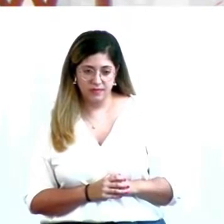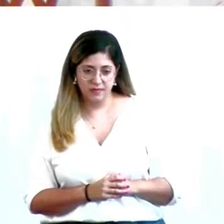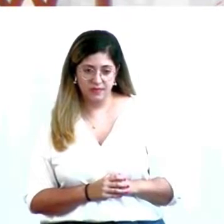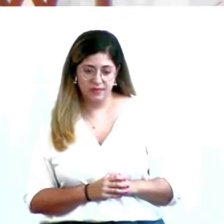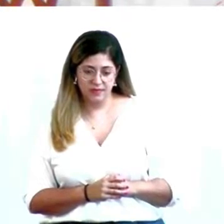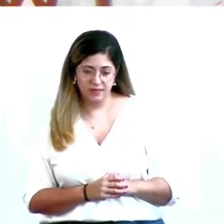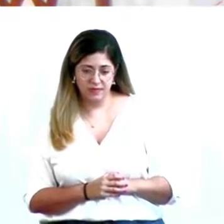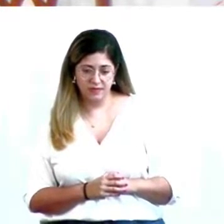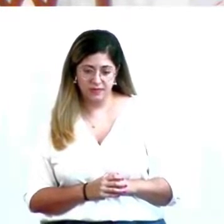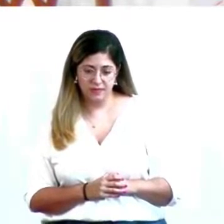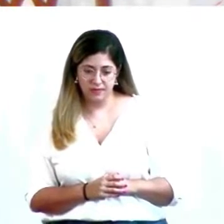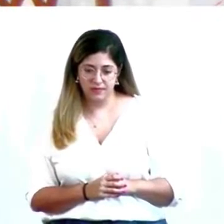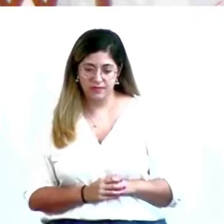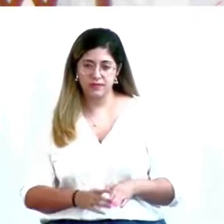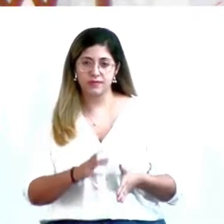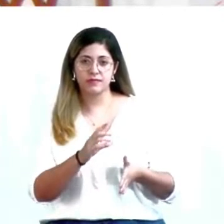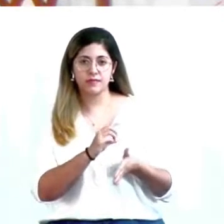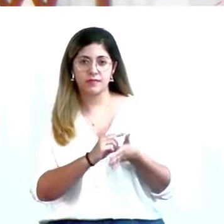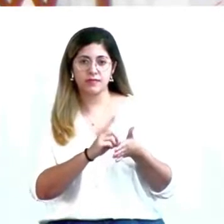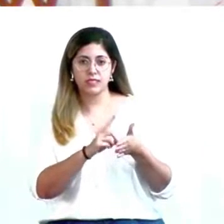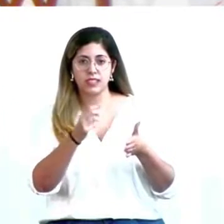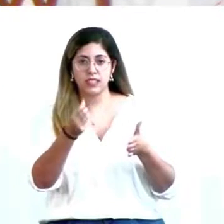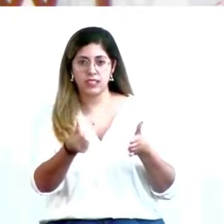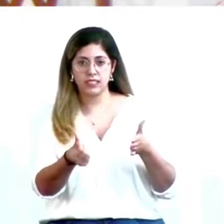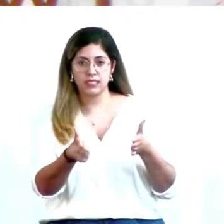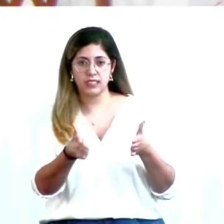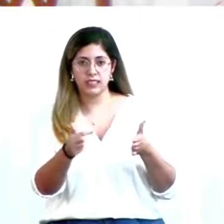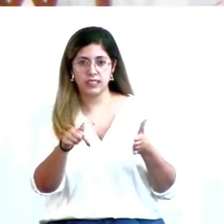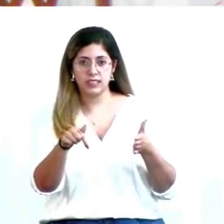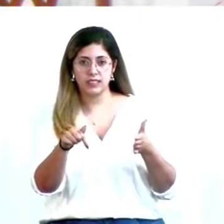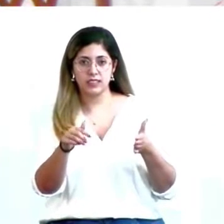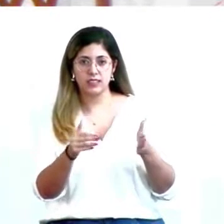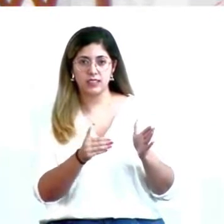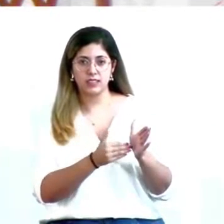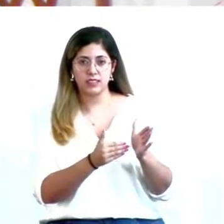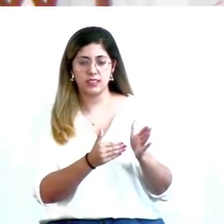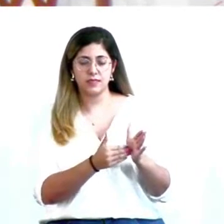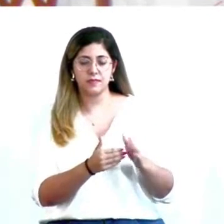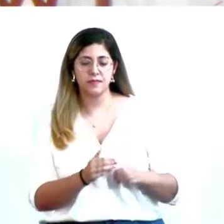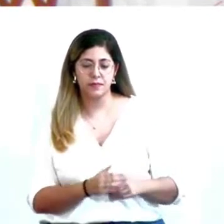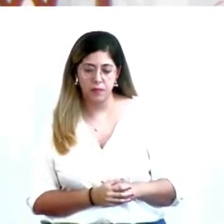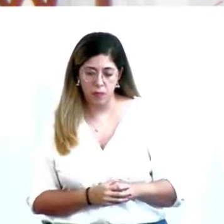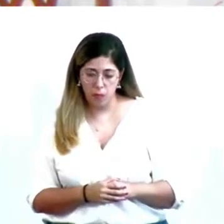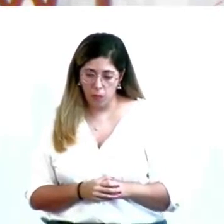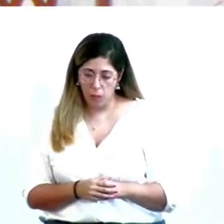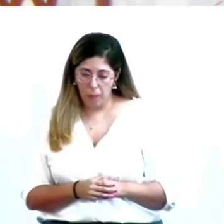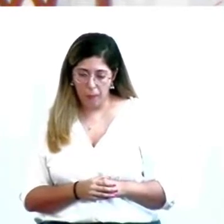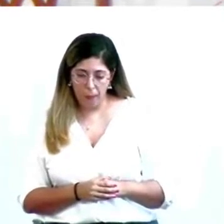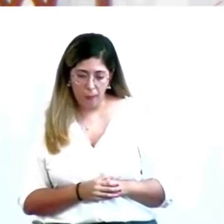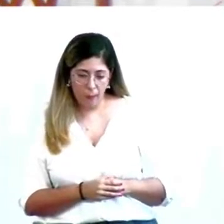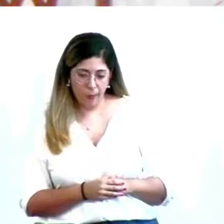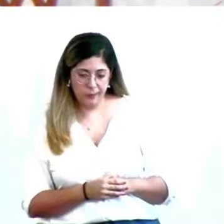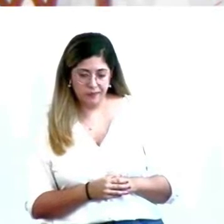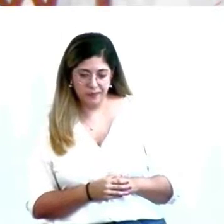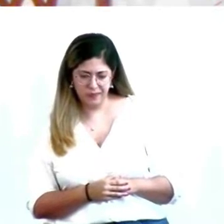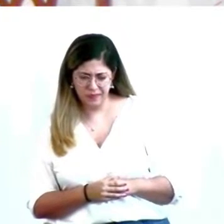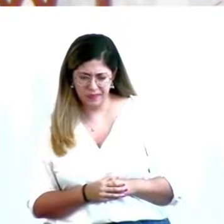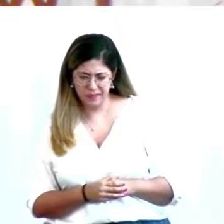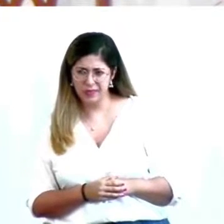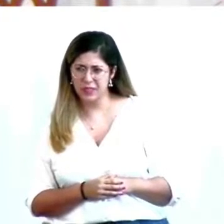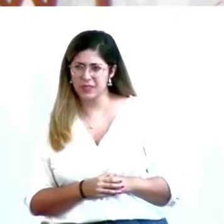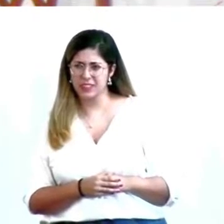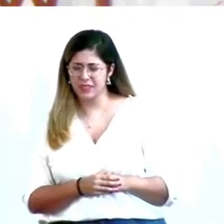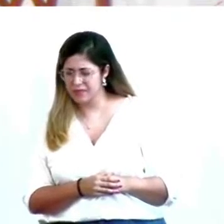5, agora o verso 6. Ninguém vos engane com palavras vãs, porque por essas coisas vem a ira de Deus sobre os filhos da